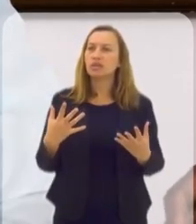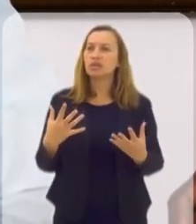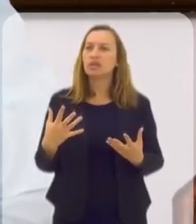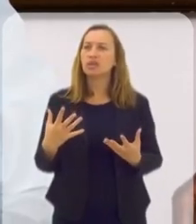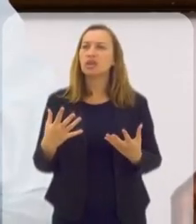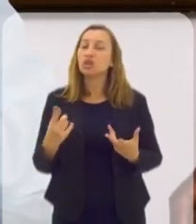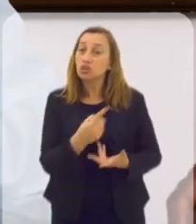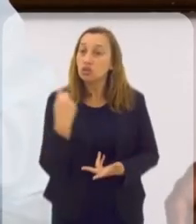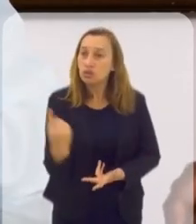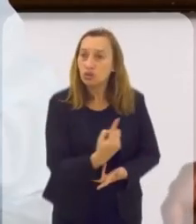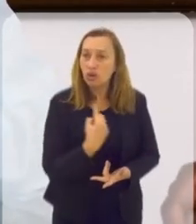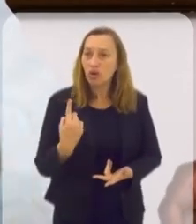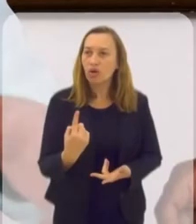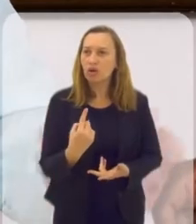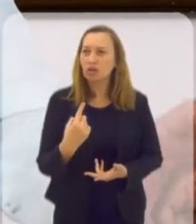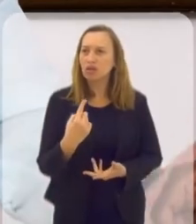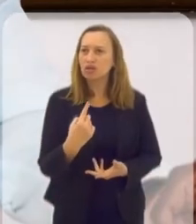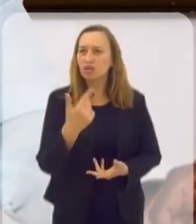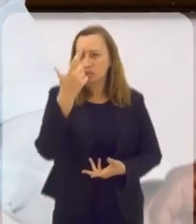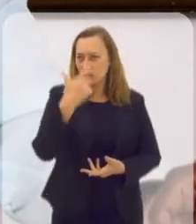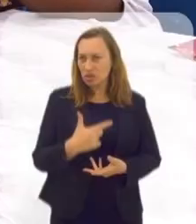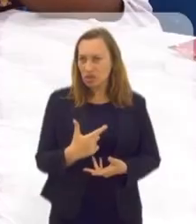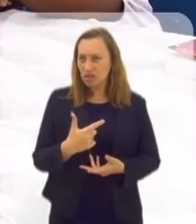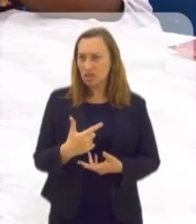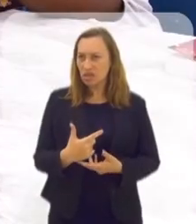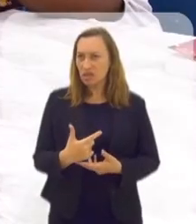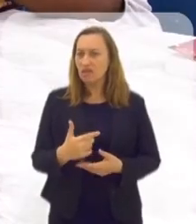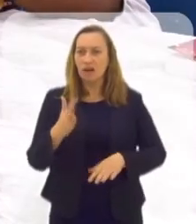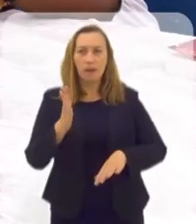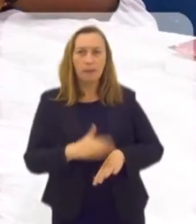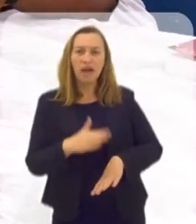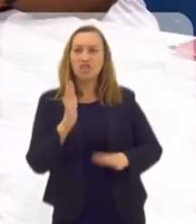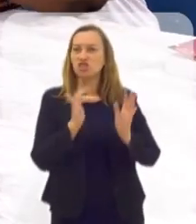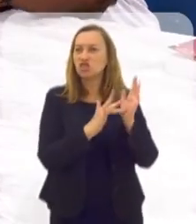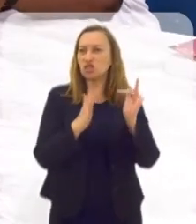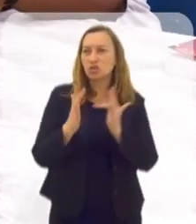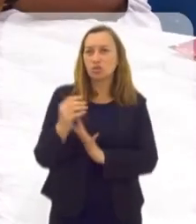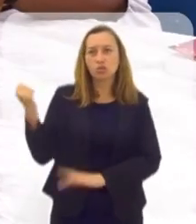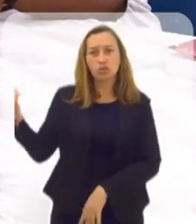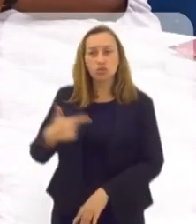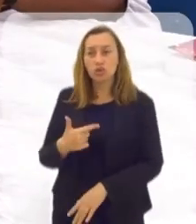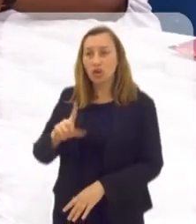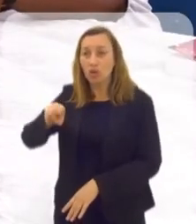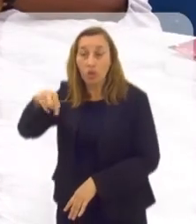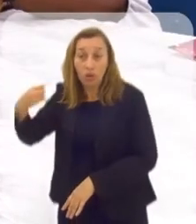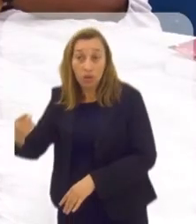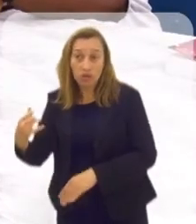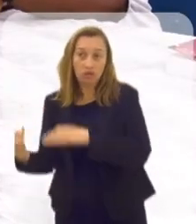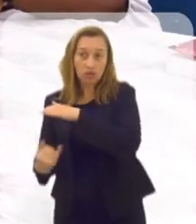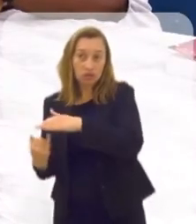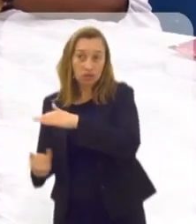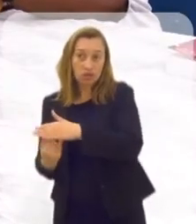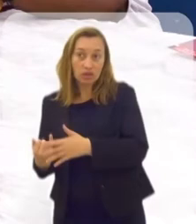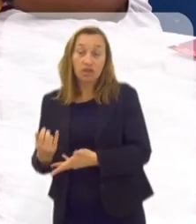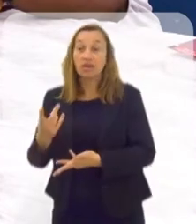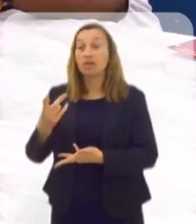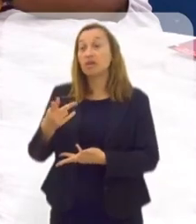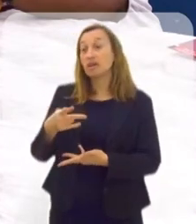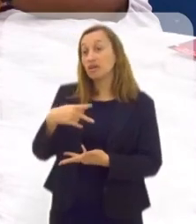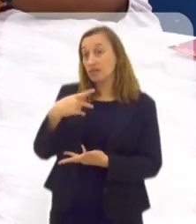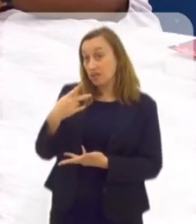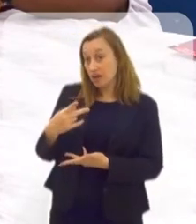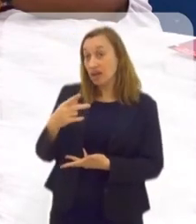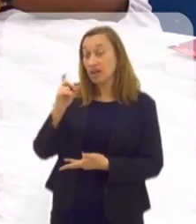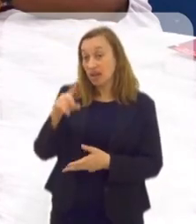plena. Então, nós, no Centro Espírita, né, Lúcia, falamos mais de Jesus do que em muitas outras instituições que